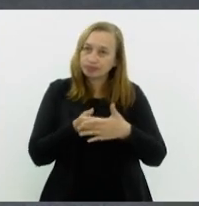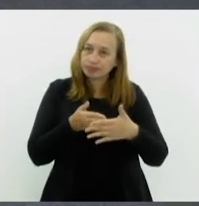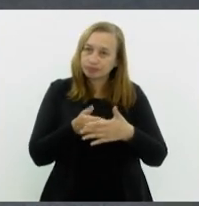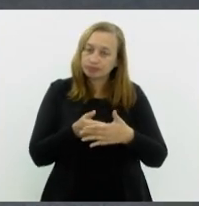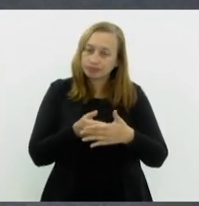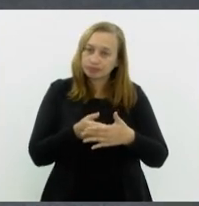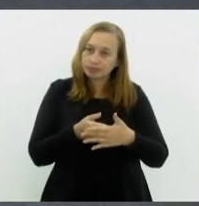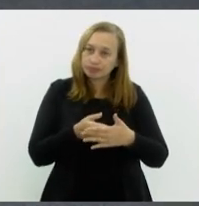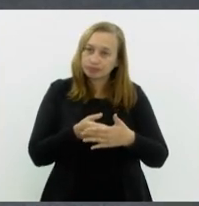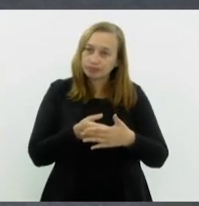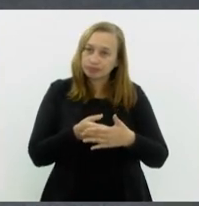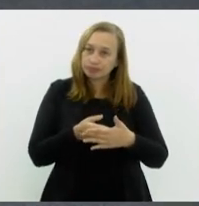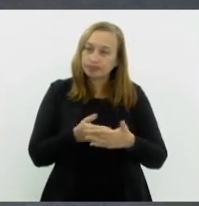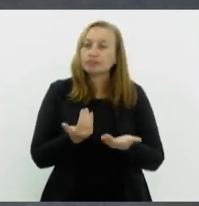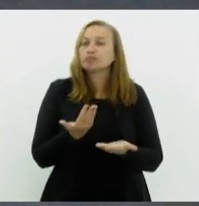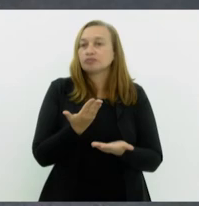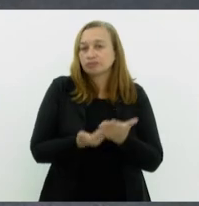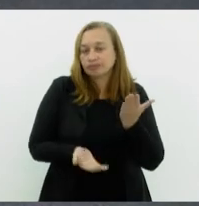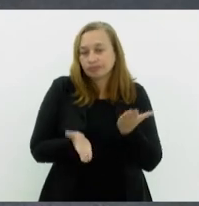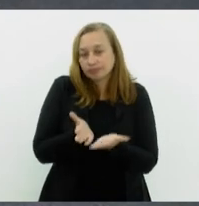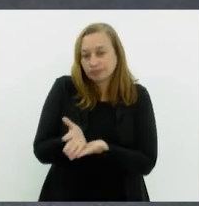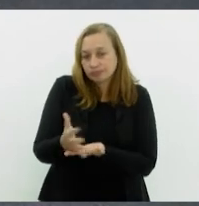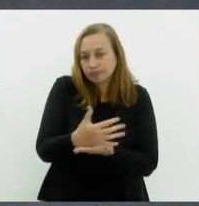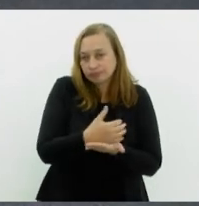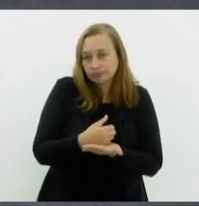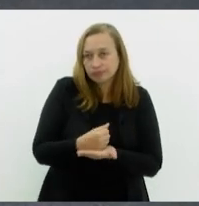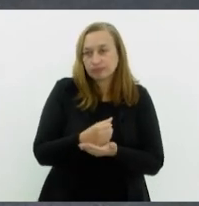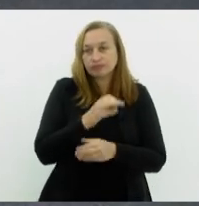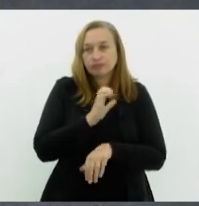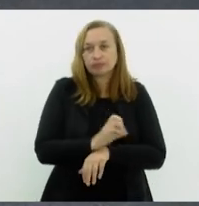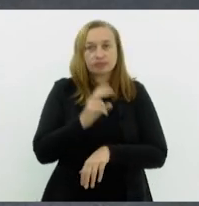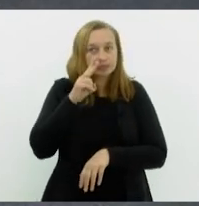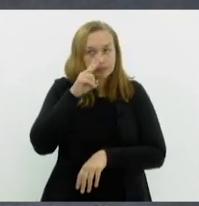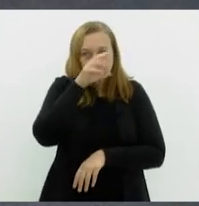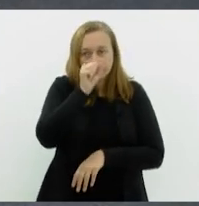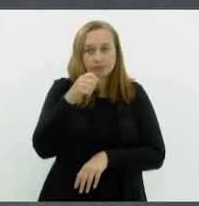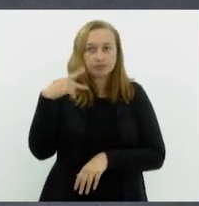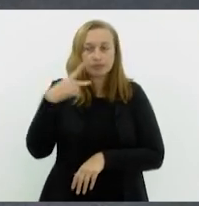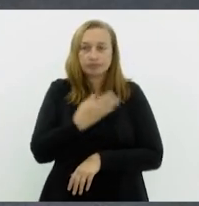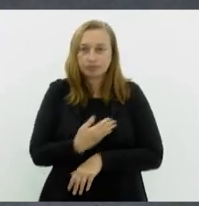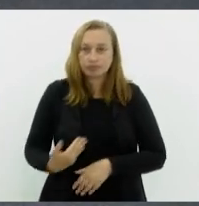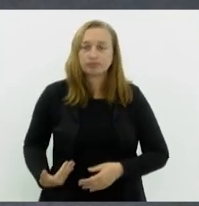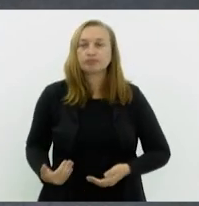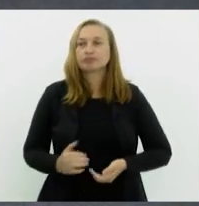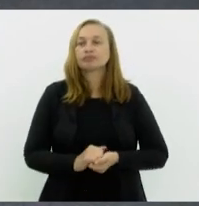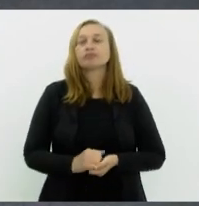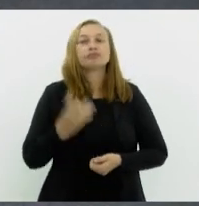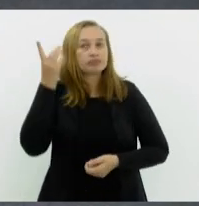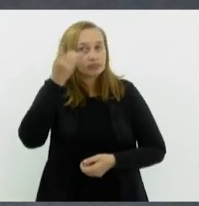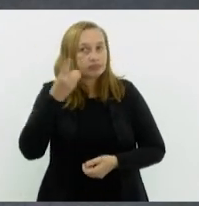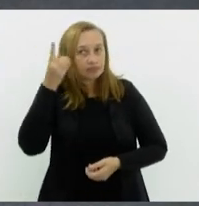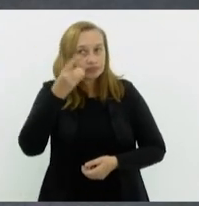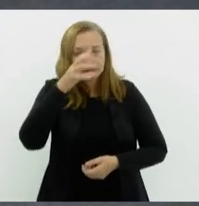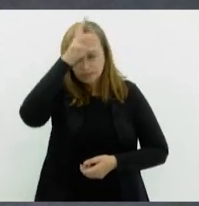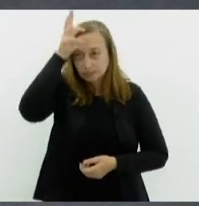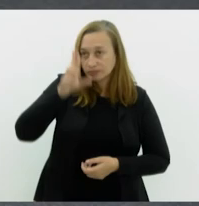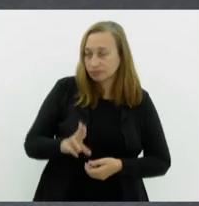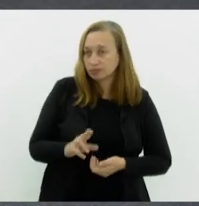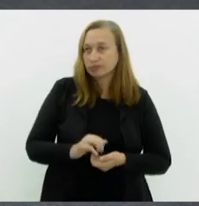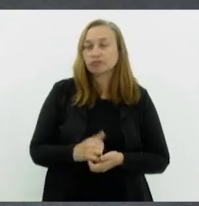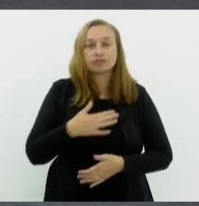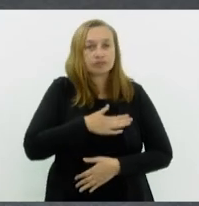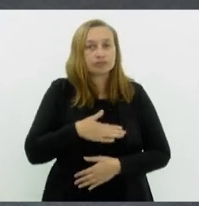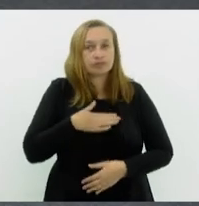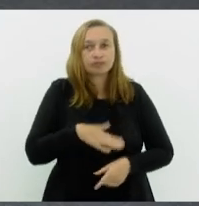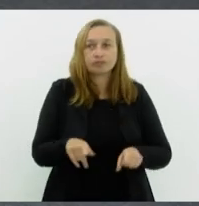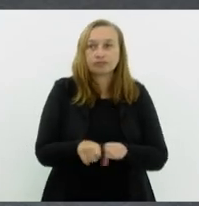e uma perda de arrecadação para o Estado poder fortalecer as políticas públicas. E, deputada Tiaju, presidenta, gostaria também